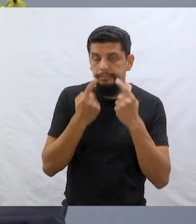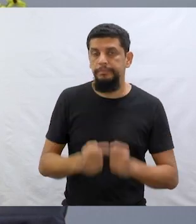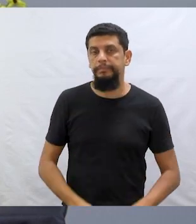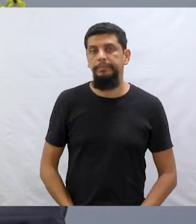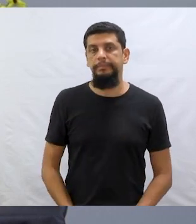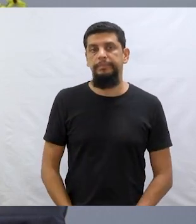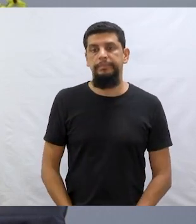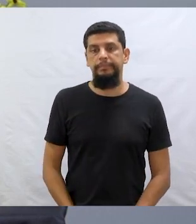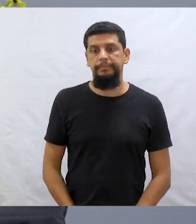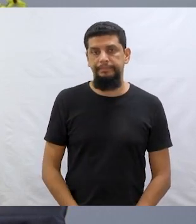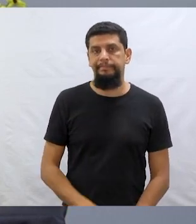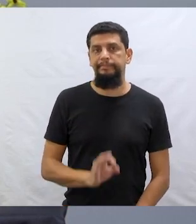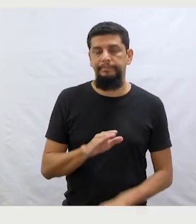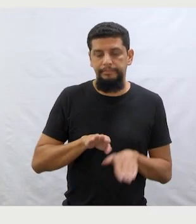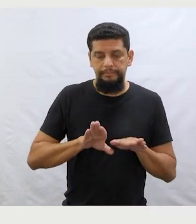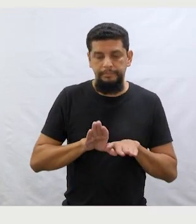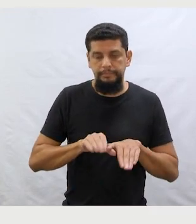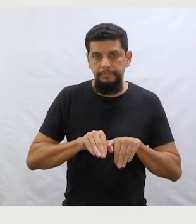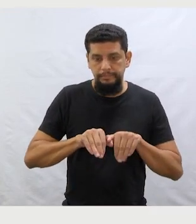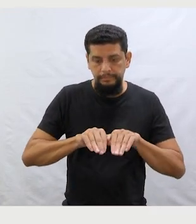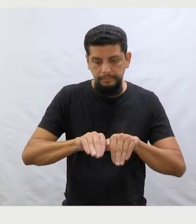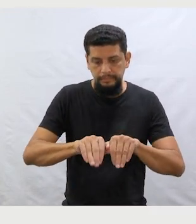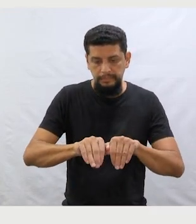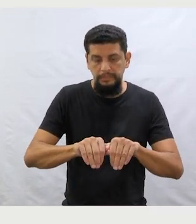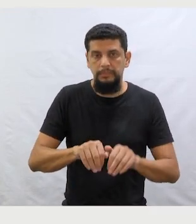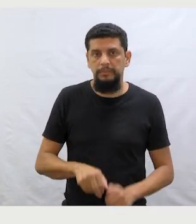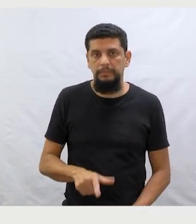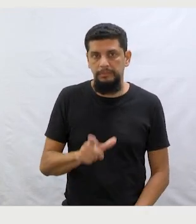identificar? A Joaninha tem a cor